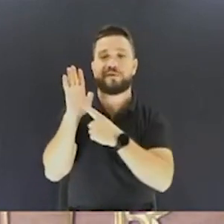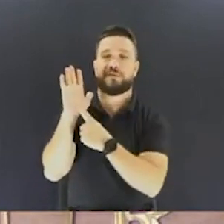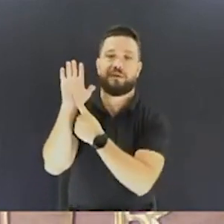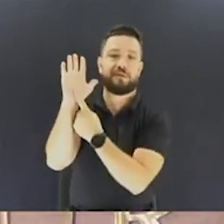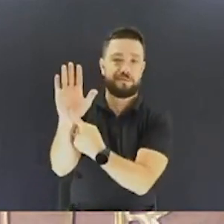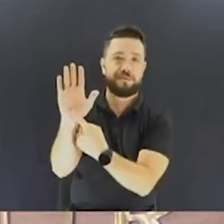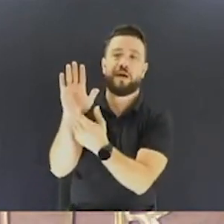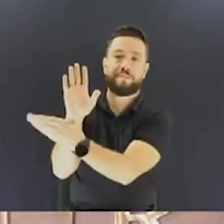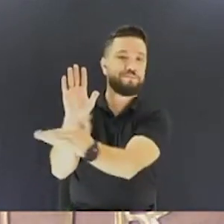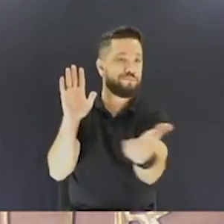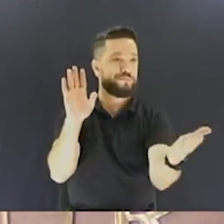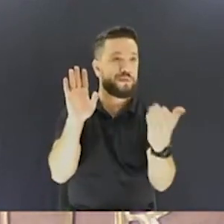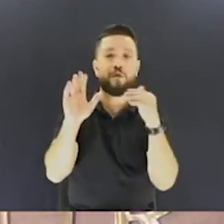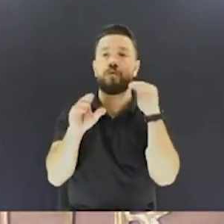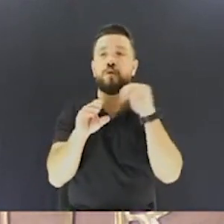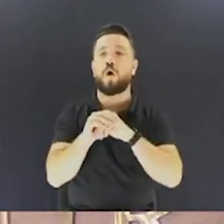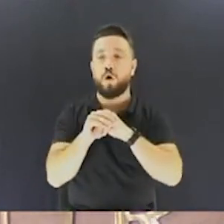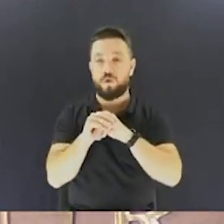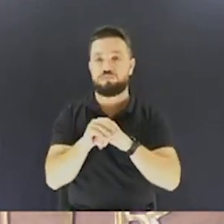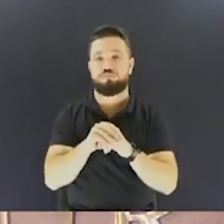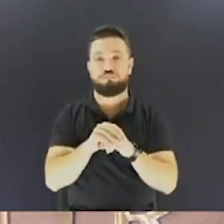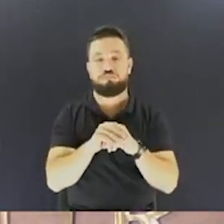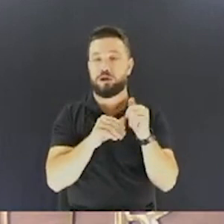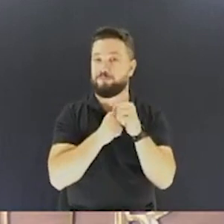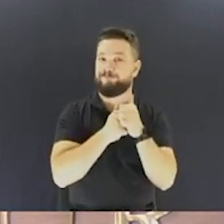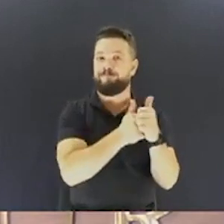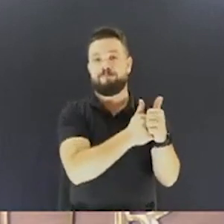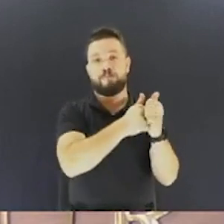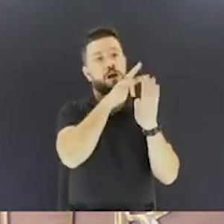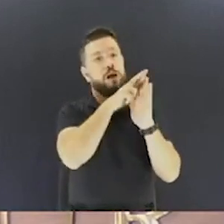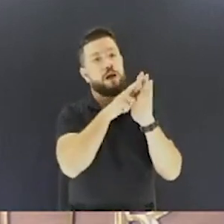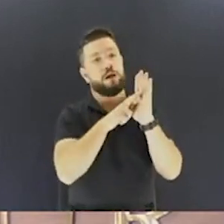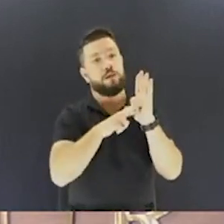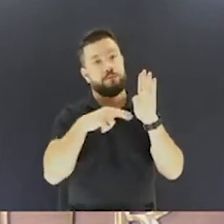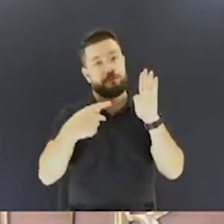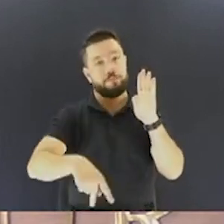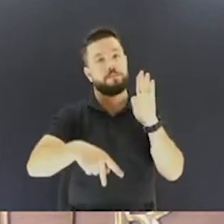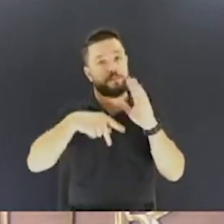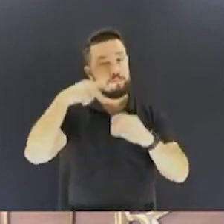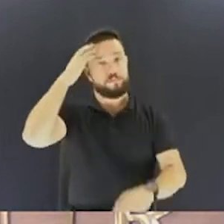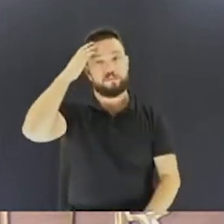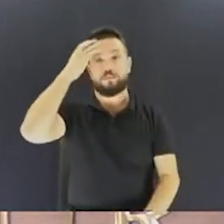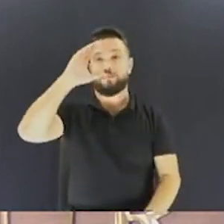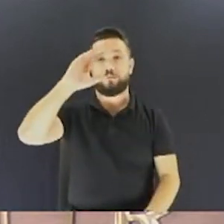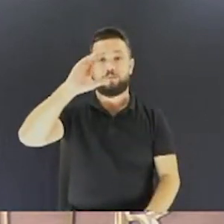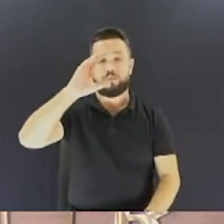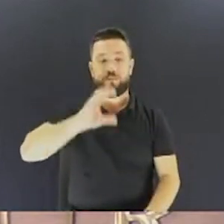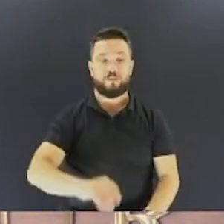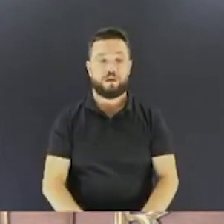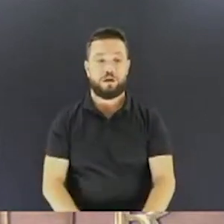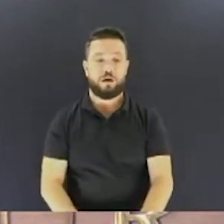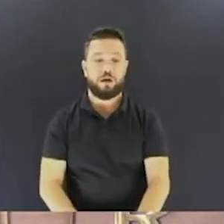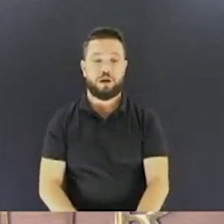em conformidade com o parágrafo 5º do artigo 134 do Regimento Interno da Casa, coloco em deliberação